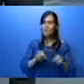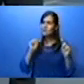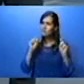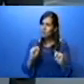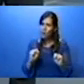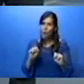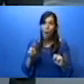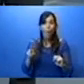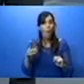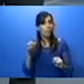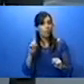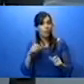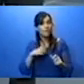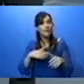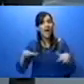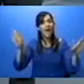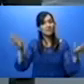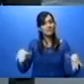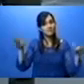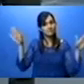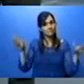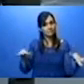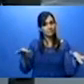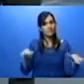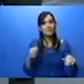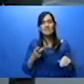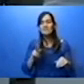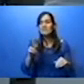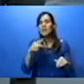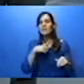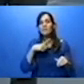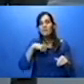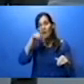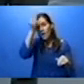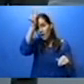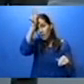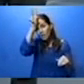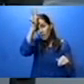não ter um par de asas, sempre tem um par de antenas.